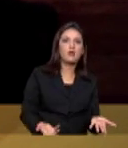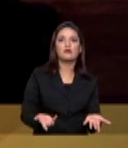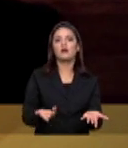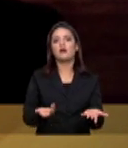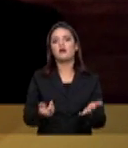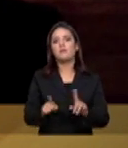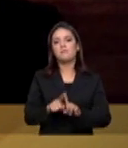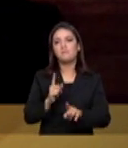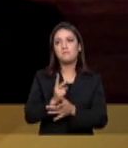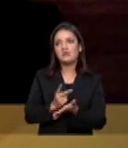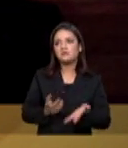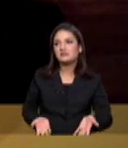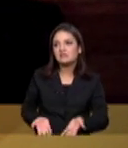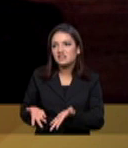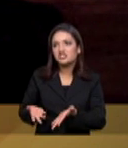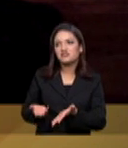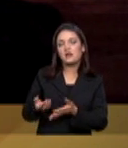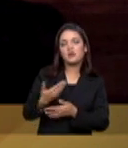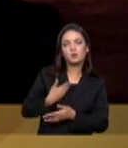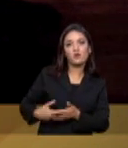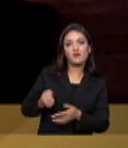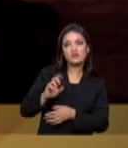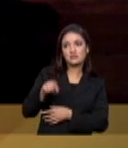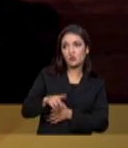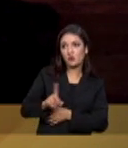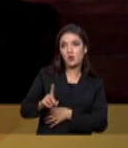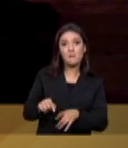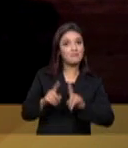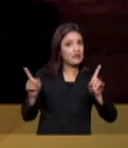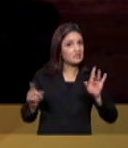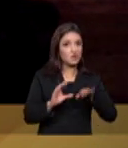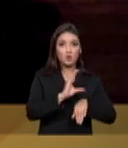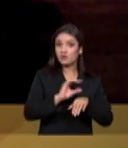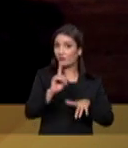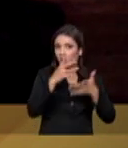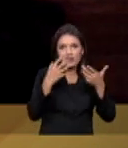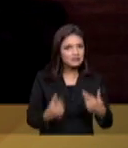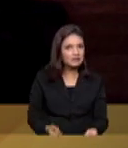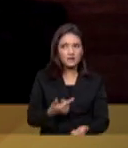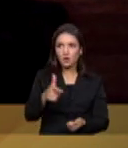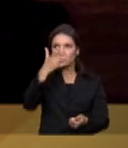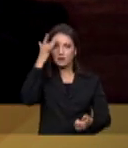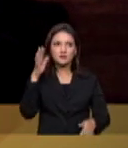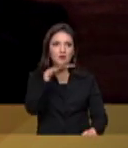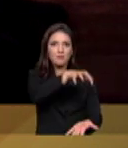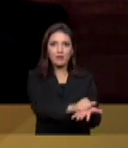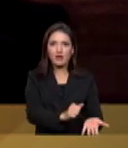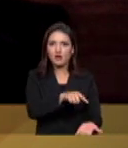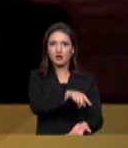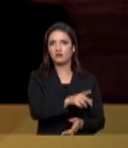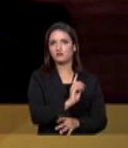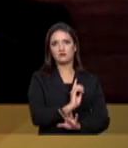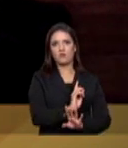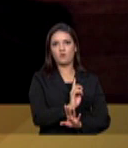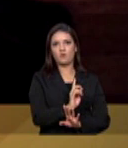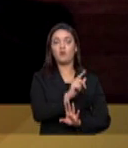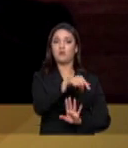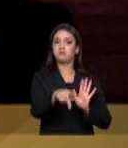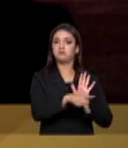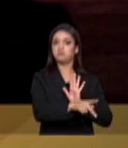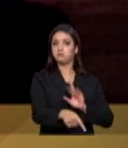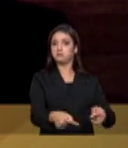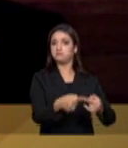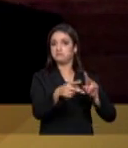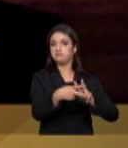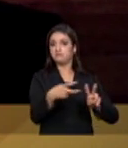Jamais foi permitida pelas pessoas funcionais analisada a trajetória condicional da